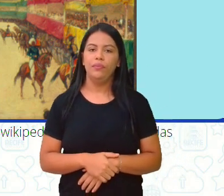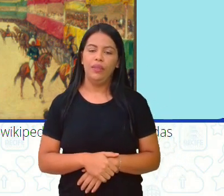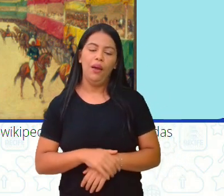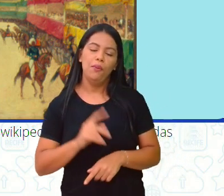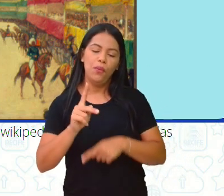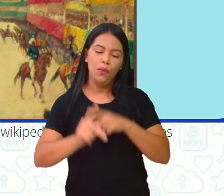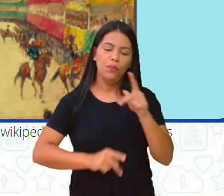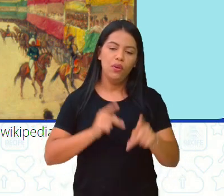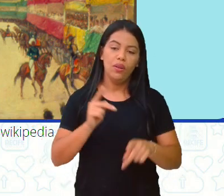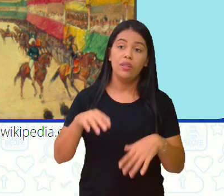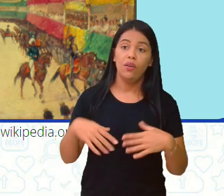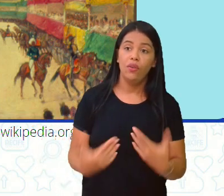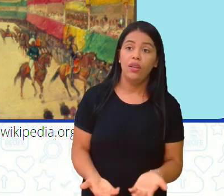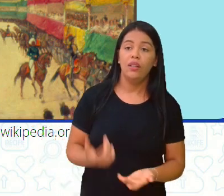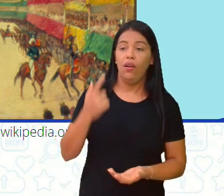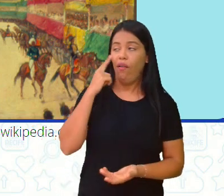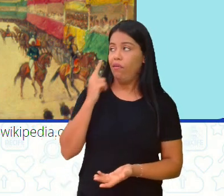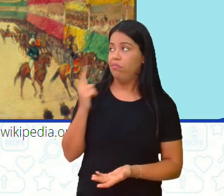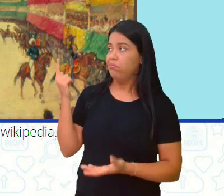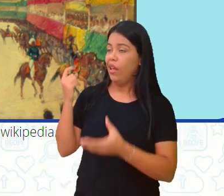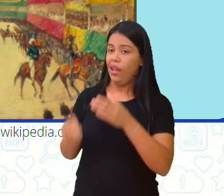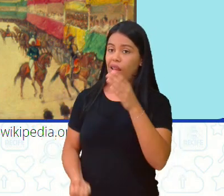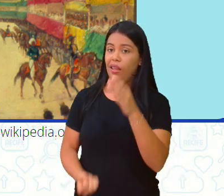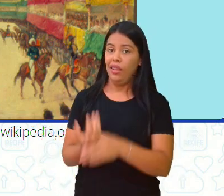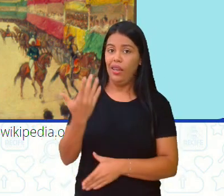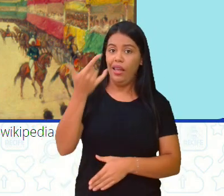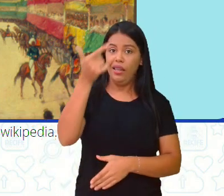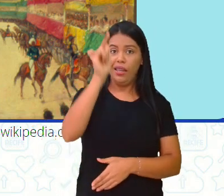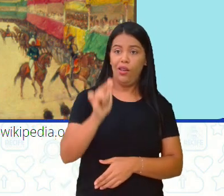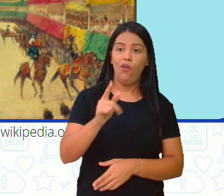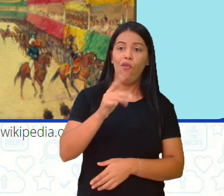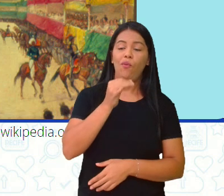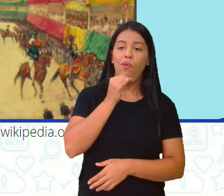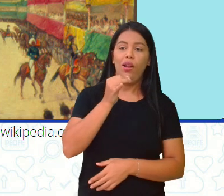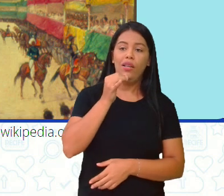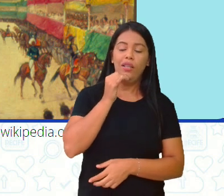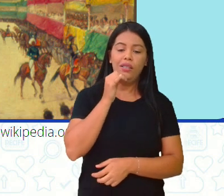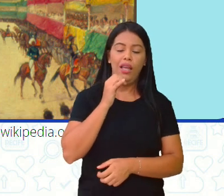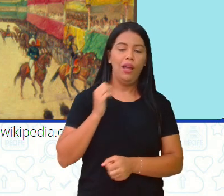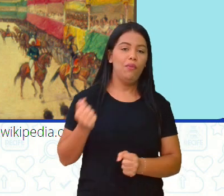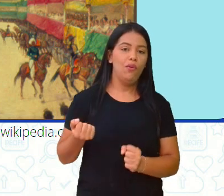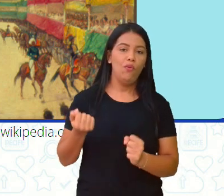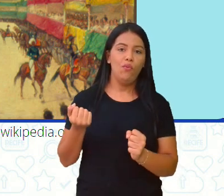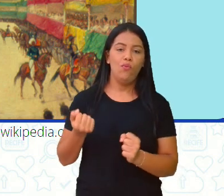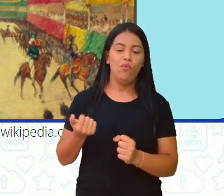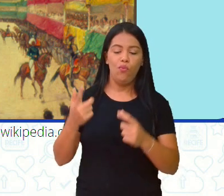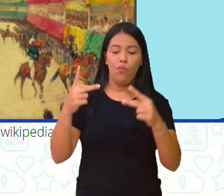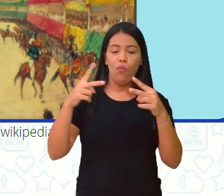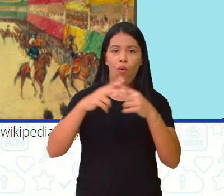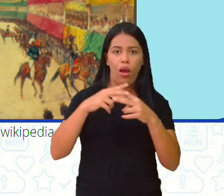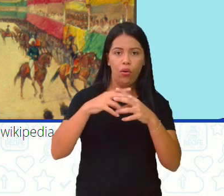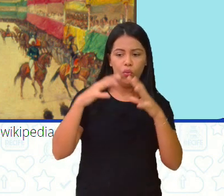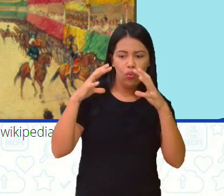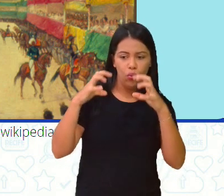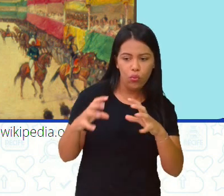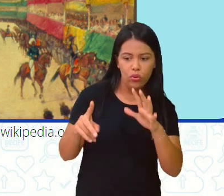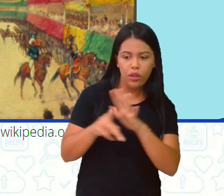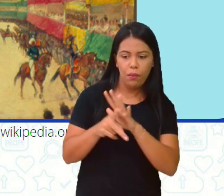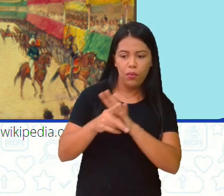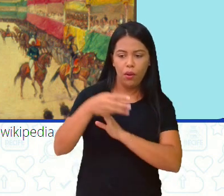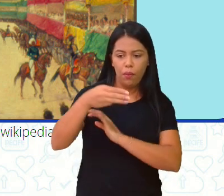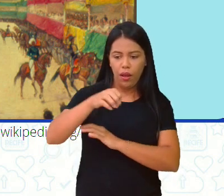As Carvalhadas, elas recriam um torneio medieval. Veja o que eu disse para vocês, um torneio medieval. E